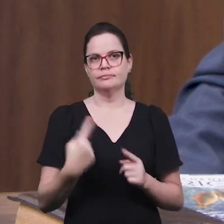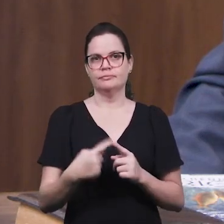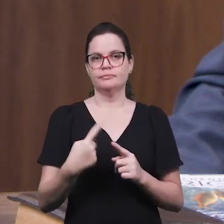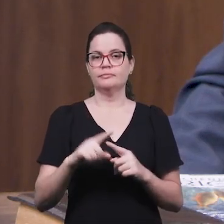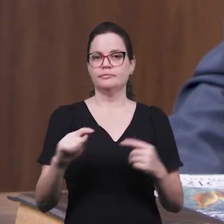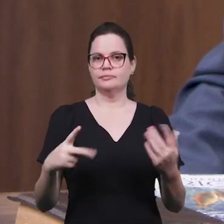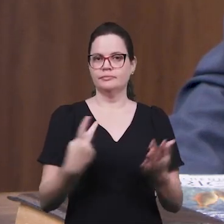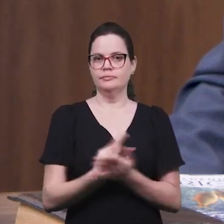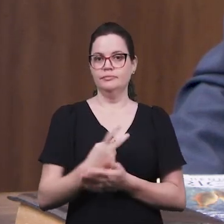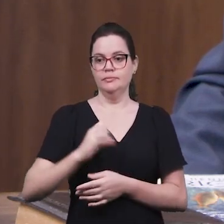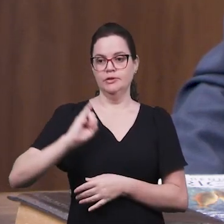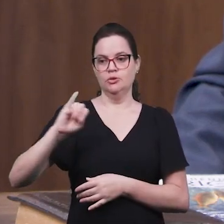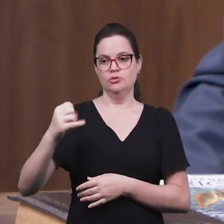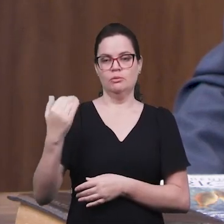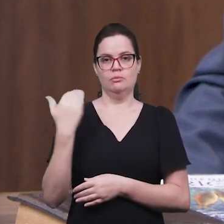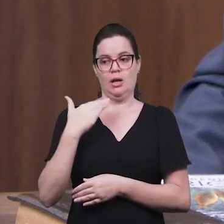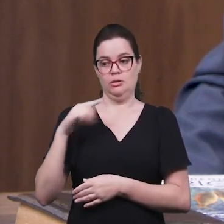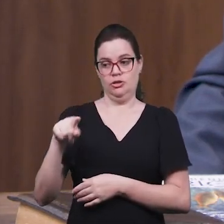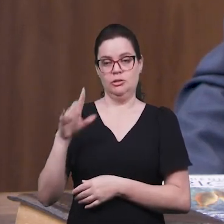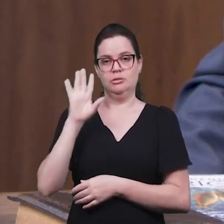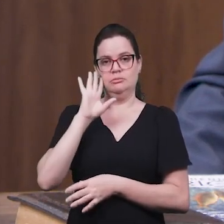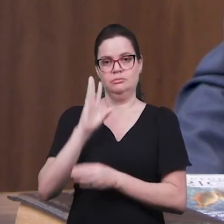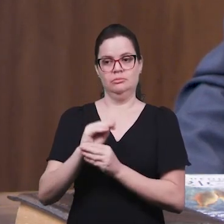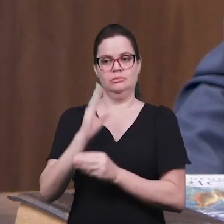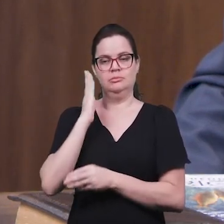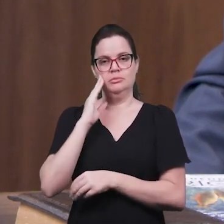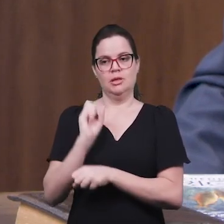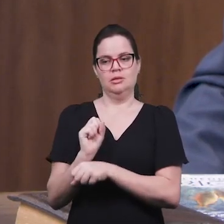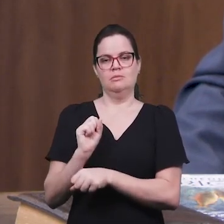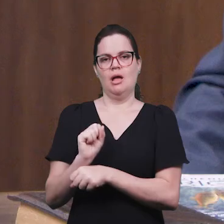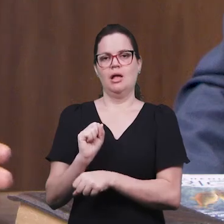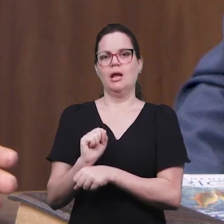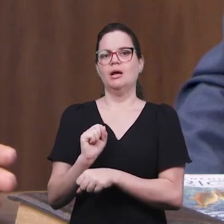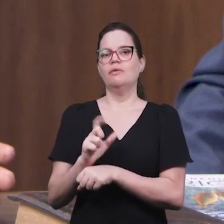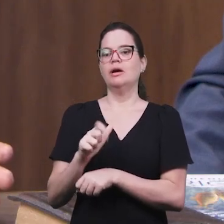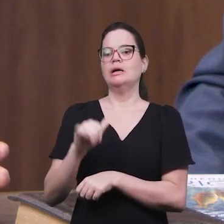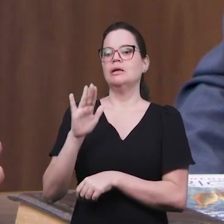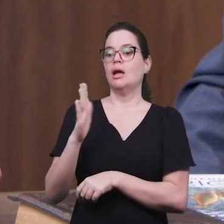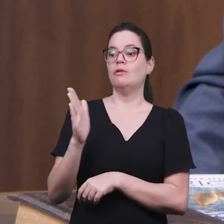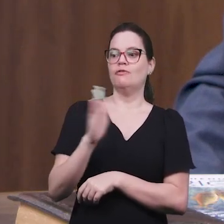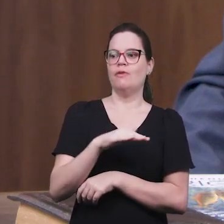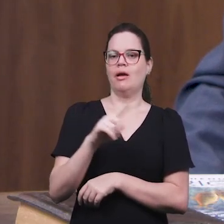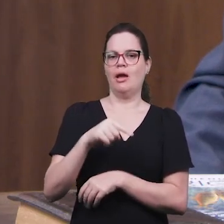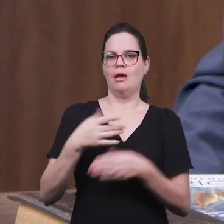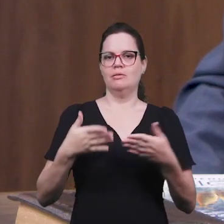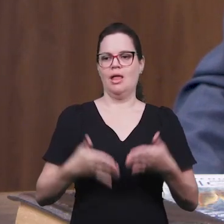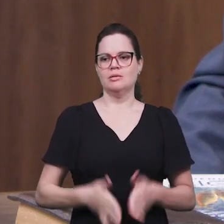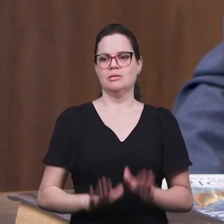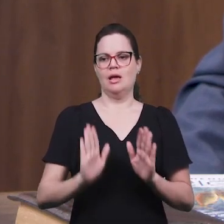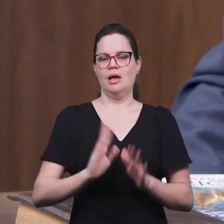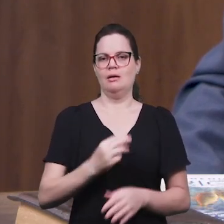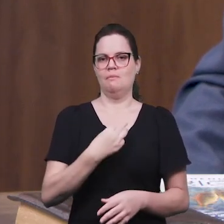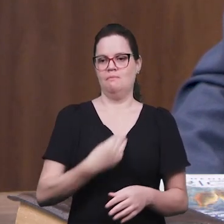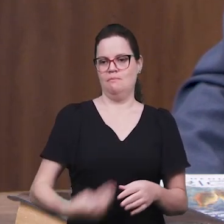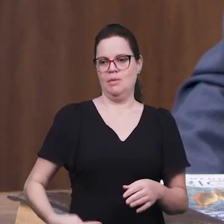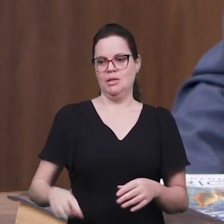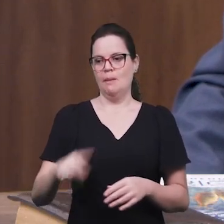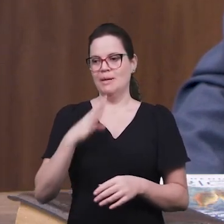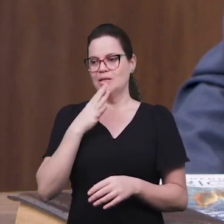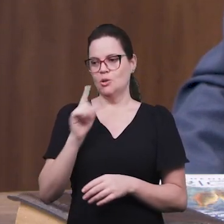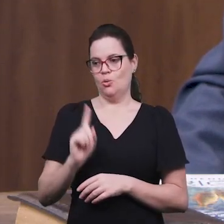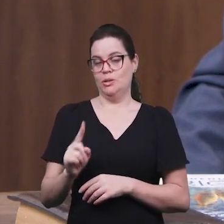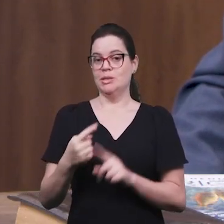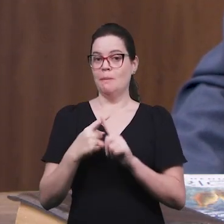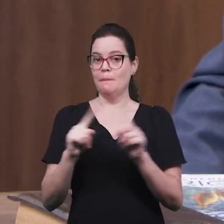ele aguardava o Messias, mas ele não conhecia, apesar de que eles eram parentes, né?